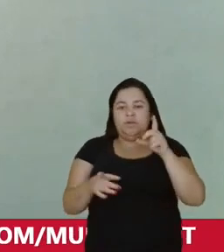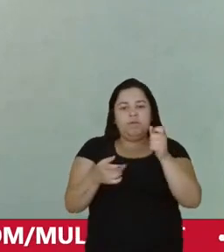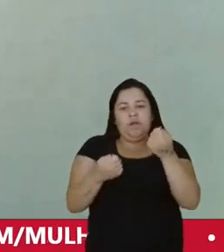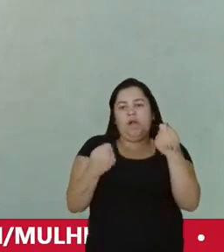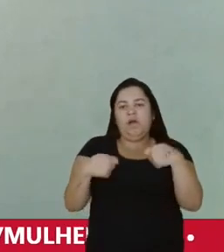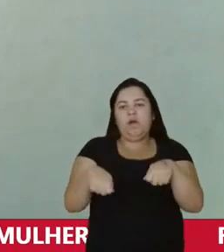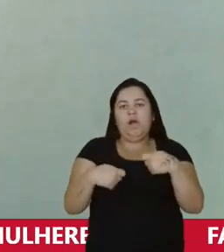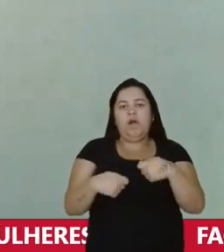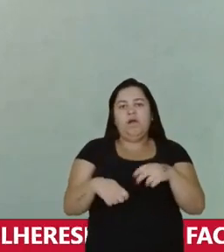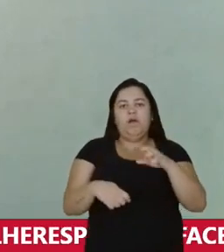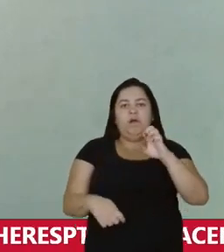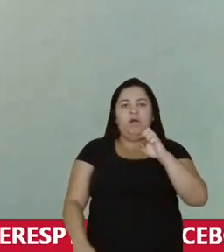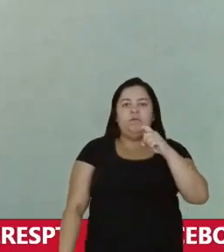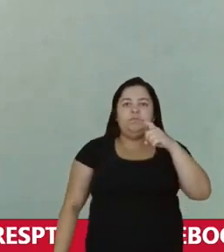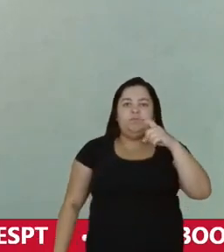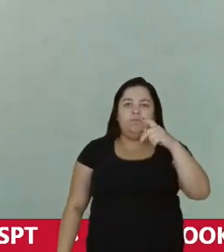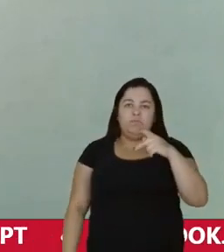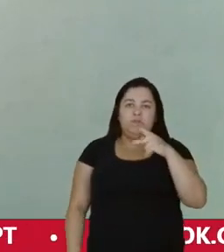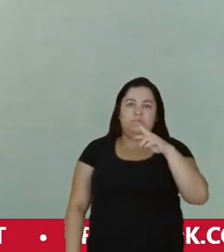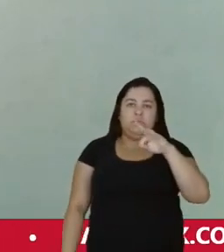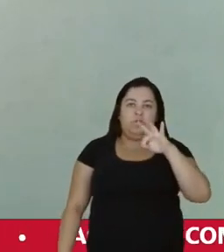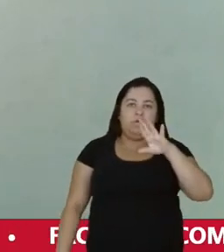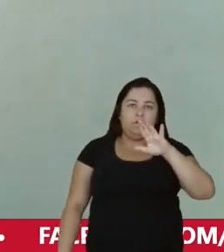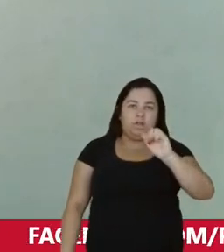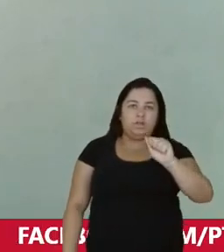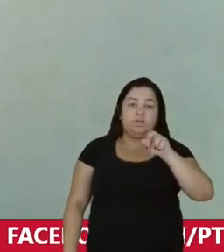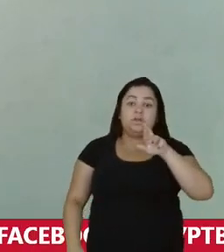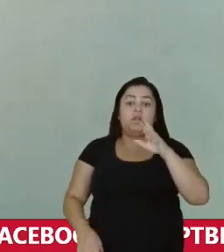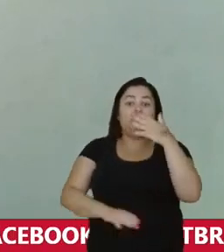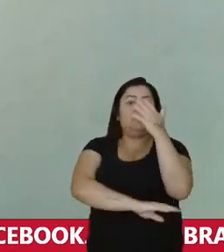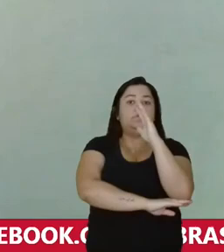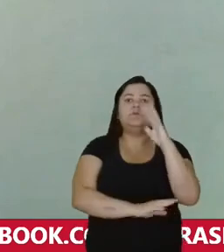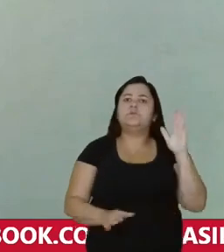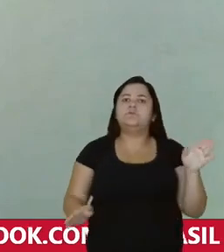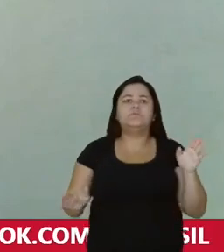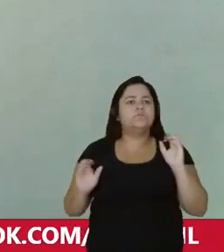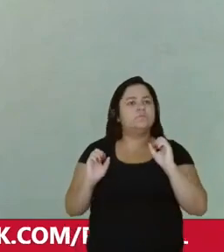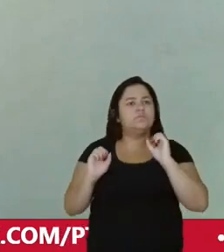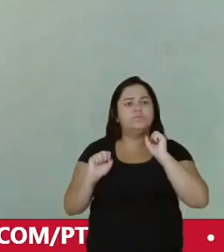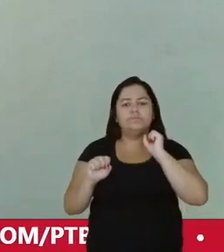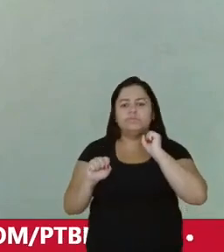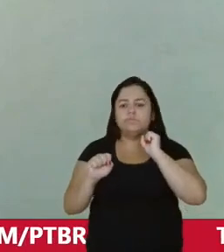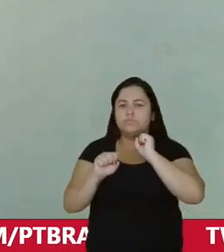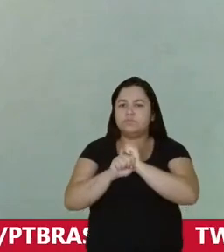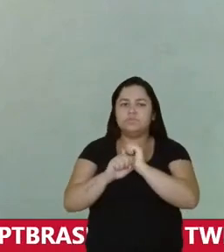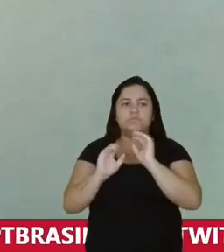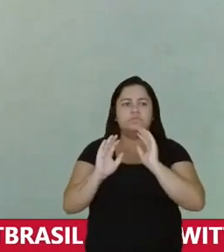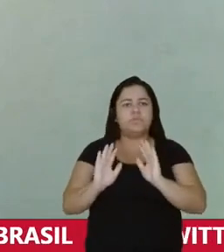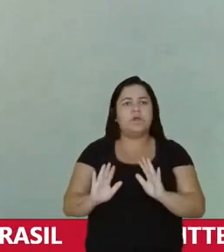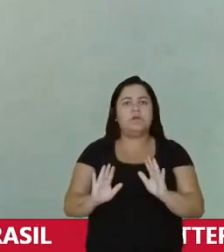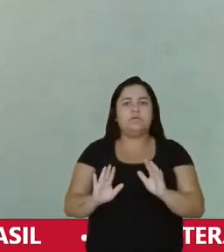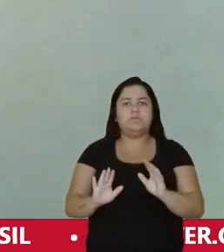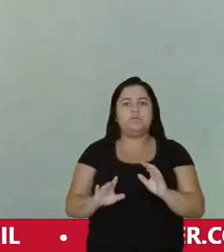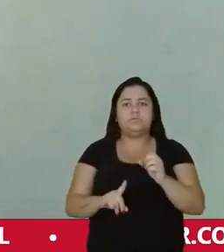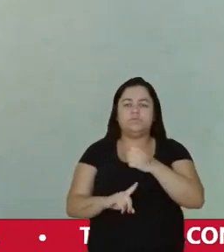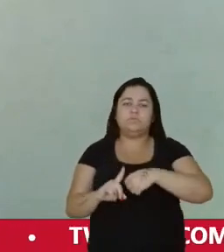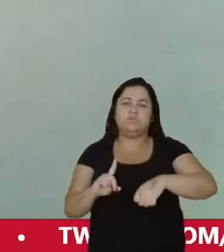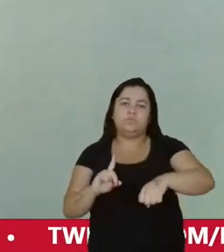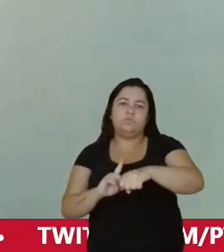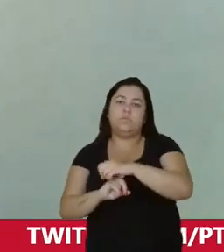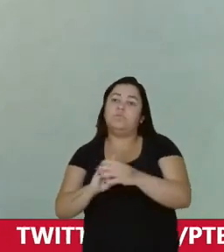E não, a gente não deve explorar a natureza. Chega. A gente vive numa sociedade de montanha